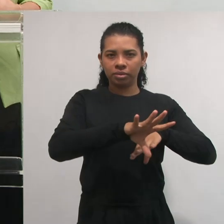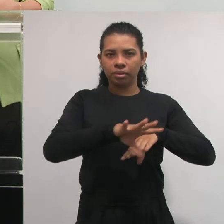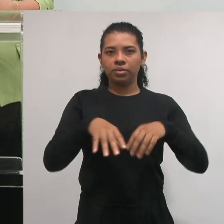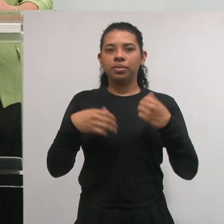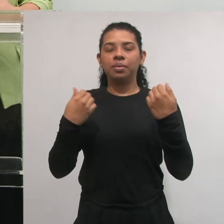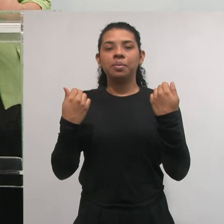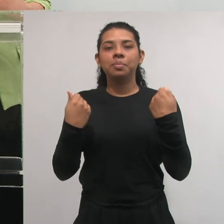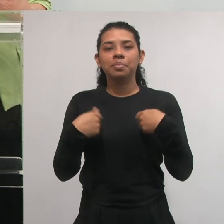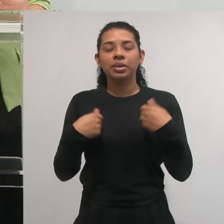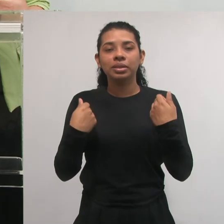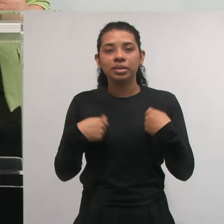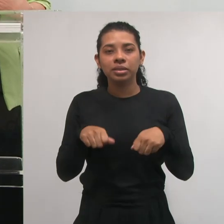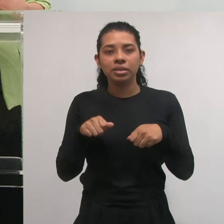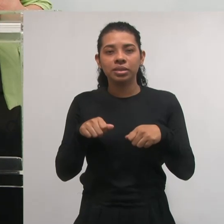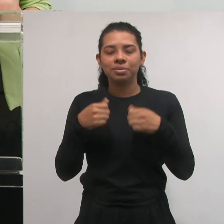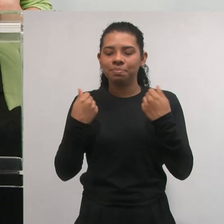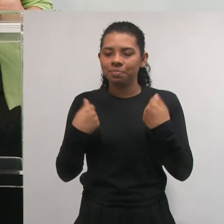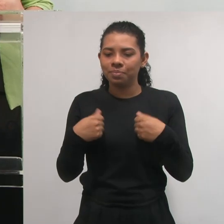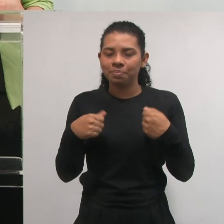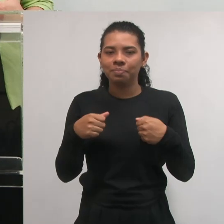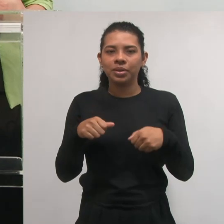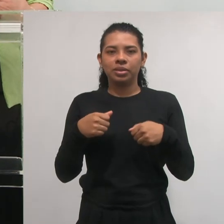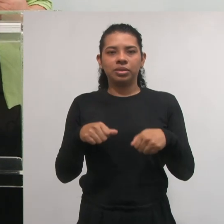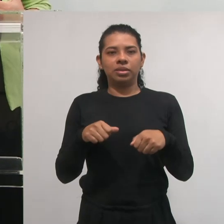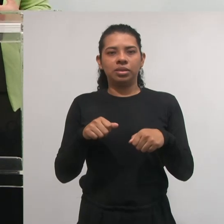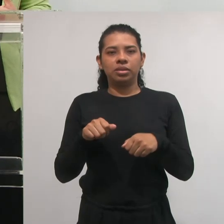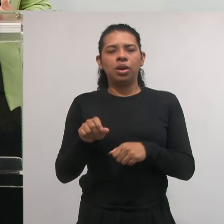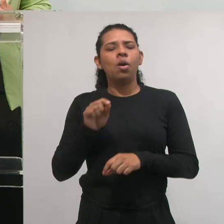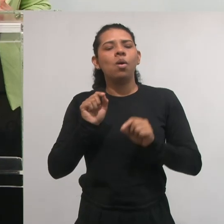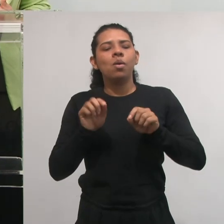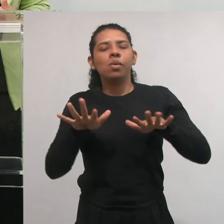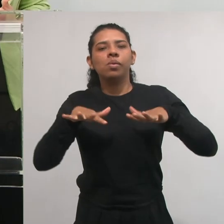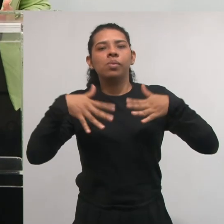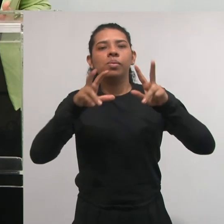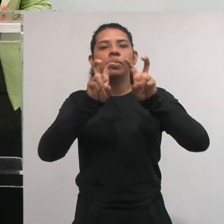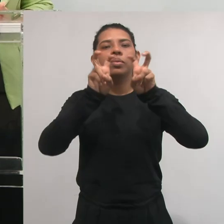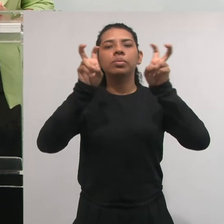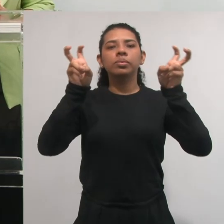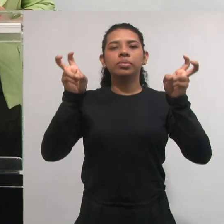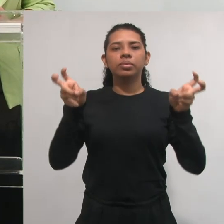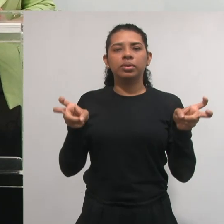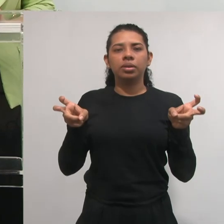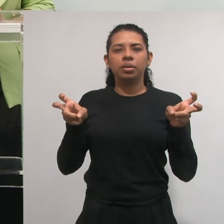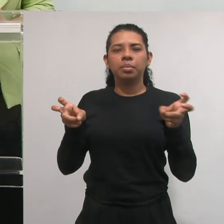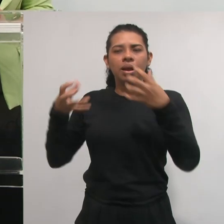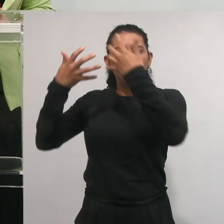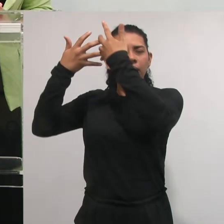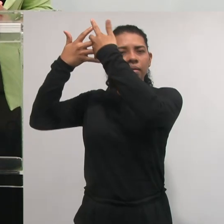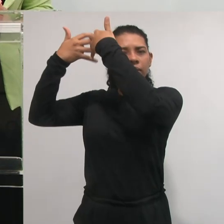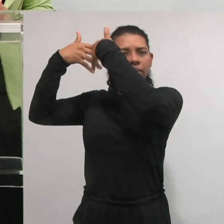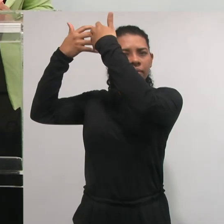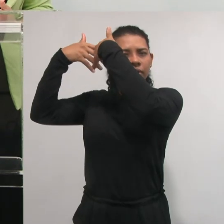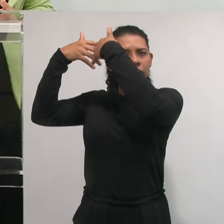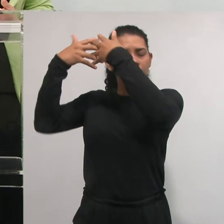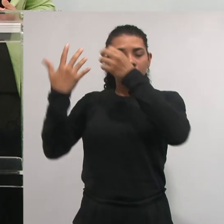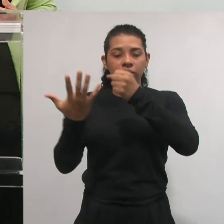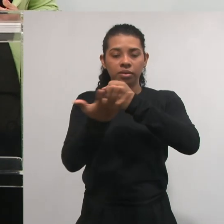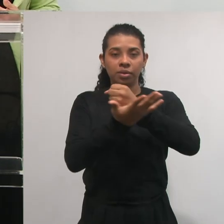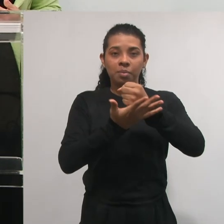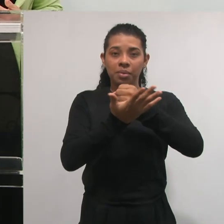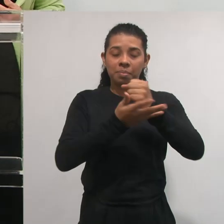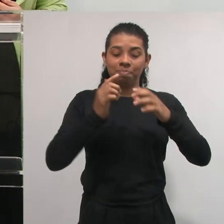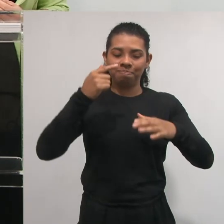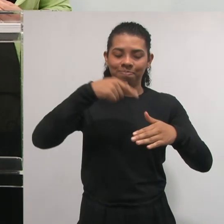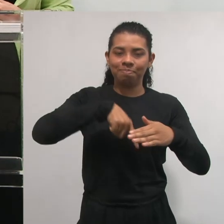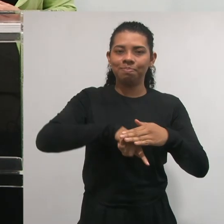a gente precisa de uma praxis, ou seja, uma prática que foi refletida, uma prática que tem uma fundamentação